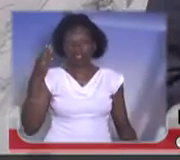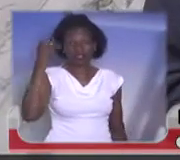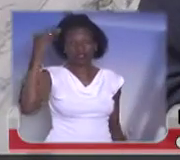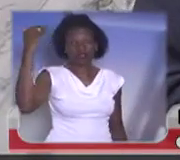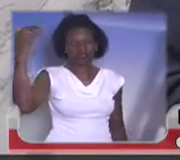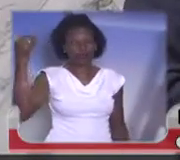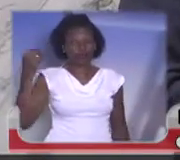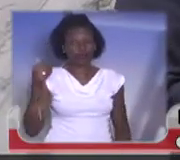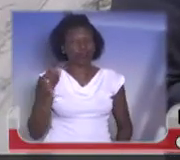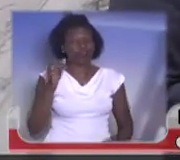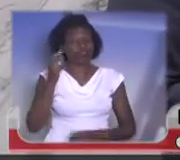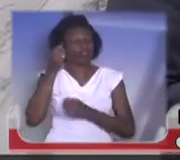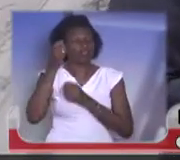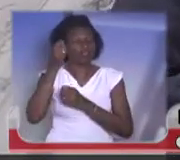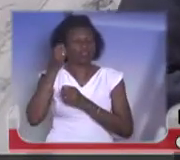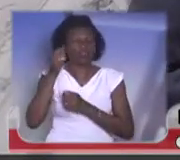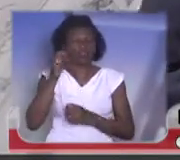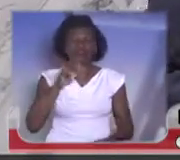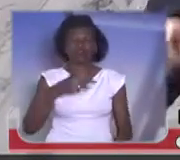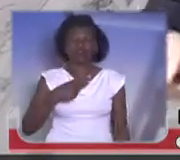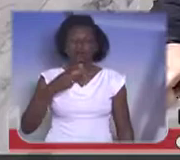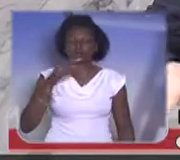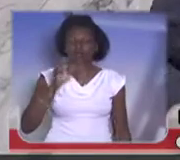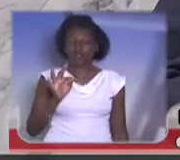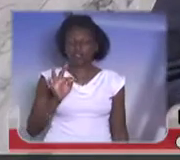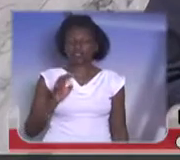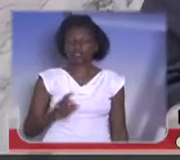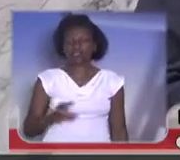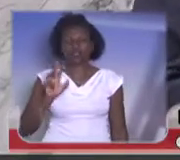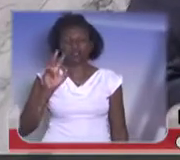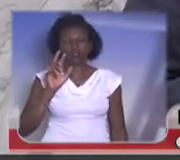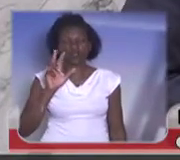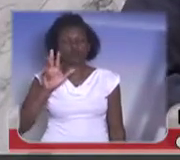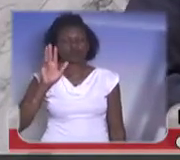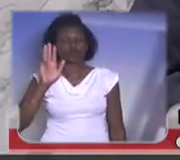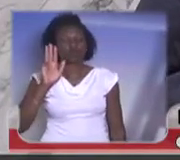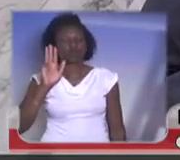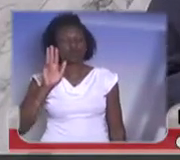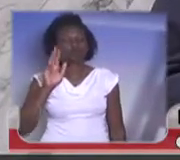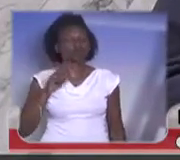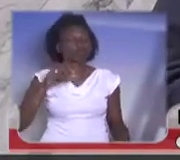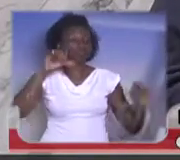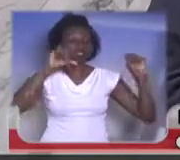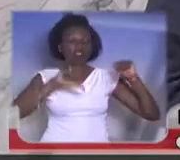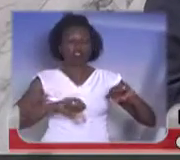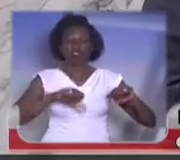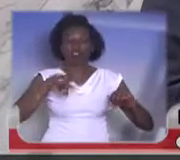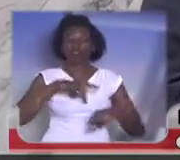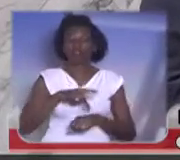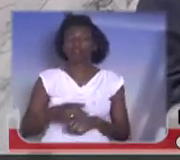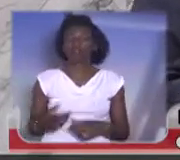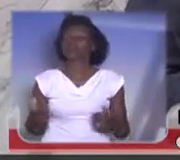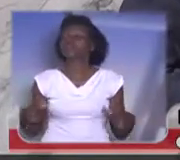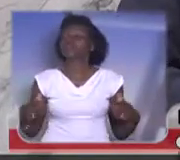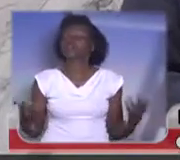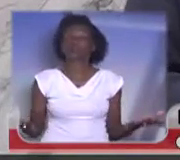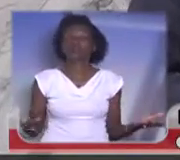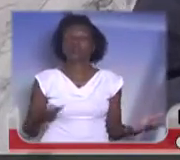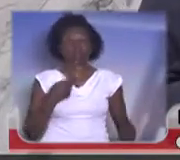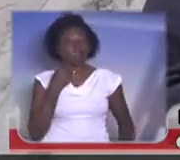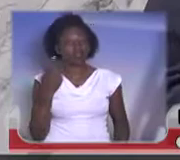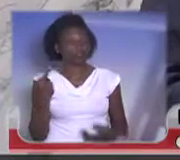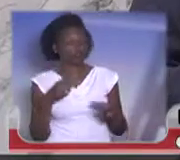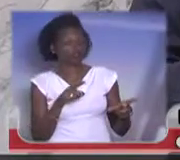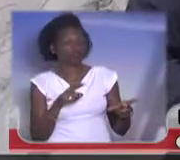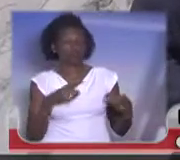defendendo lula com unhas e dentes que afundaram o país k desses famosos os famosos que vão e fala contra a violência policial